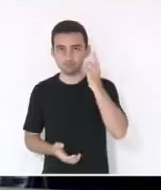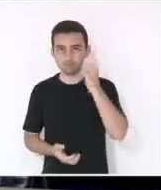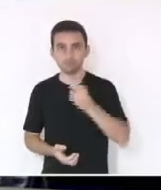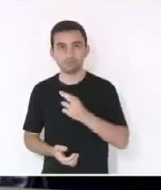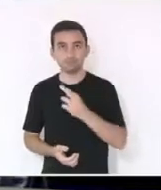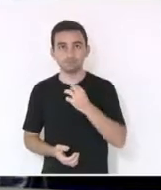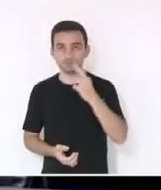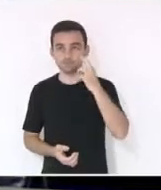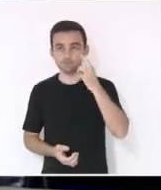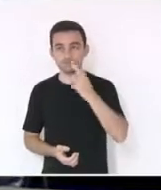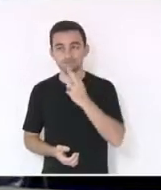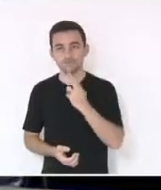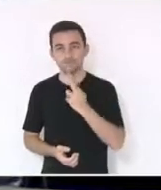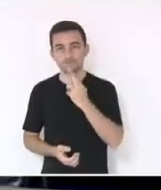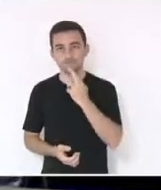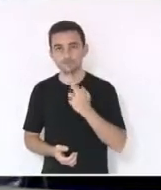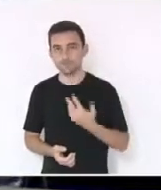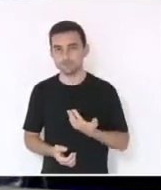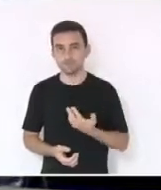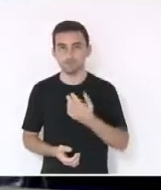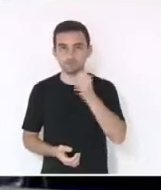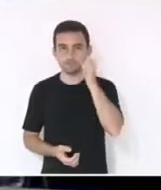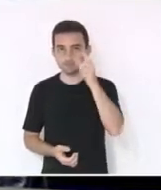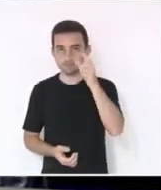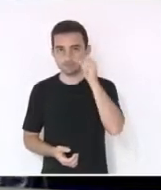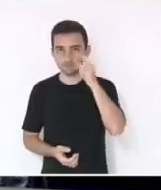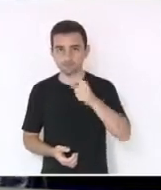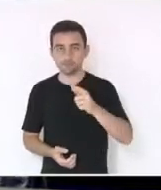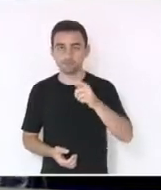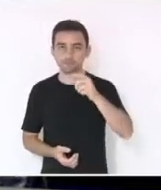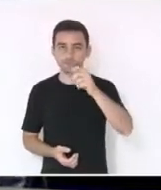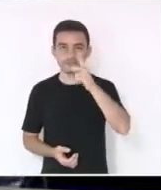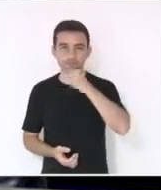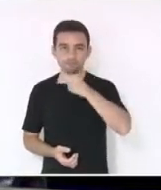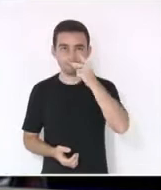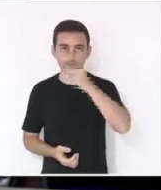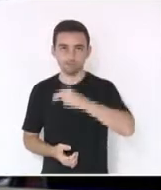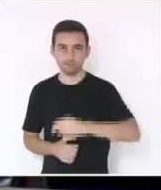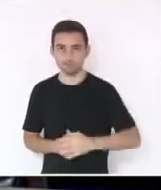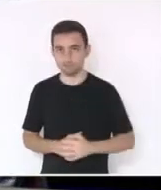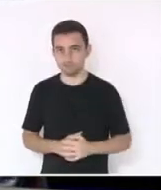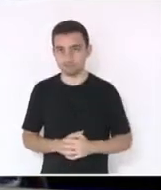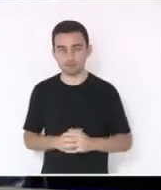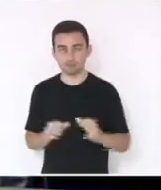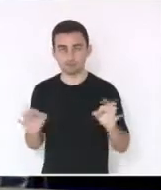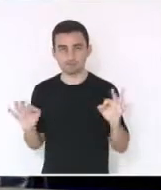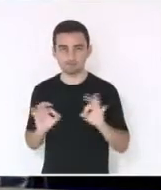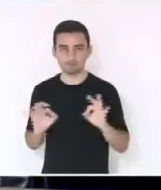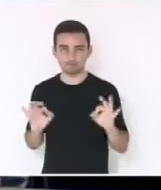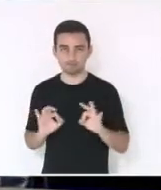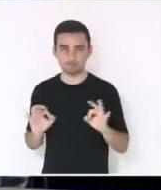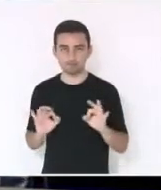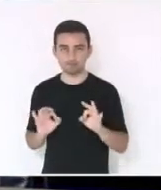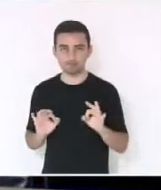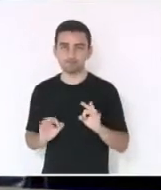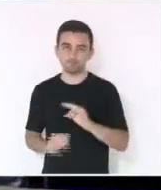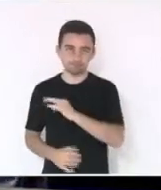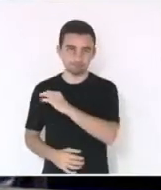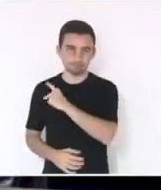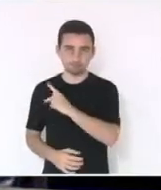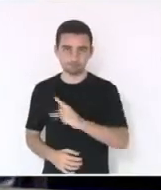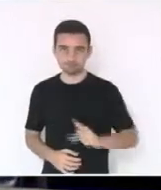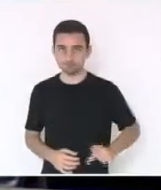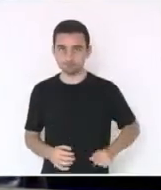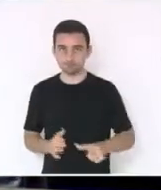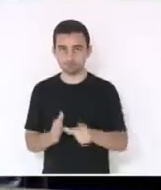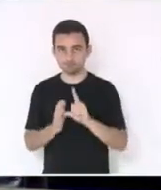Minotto, César Valduga, Kennedy Nunes. Nada mais havendo, o senhor presidente, antes